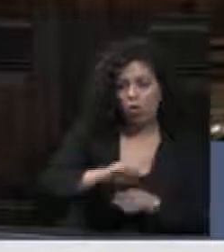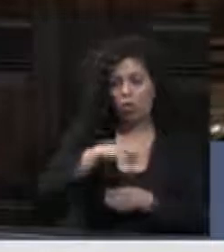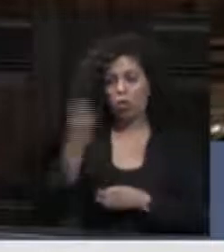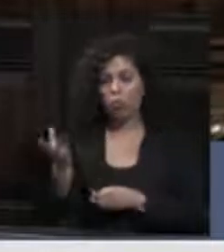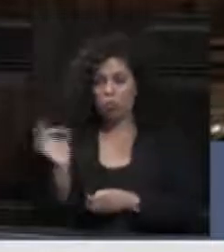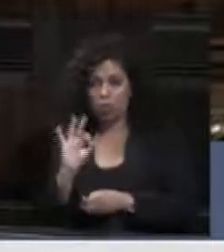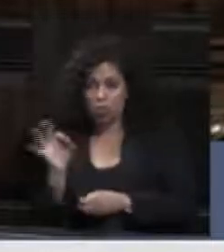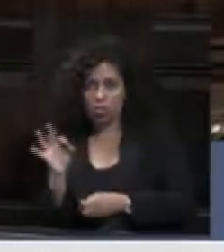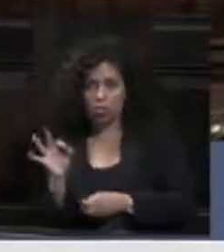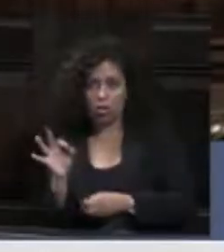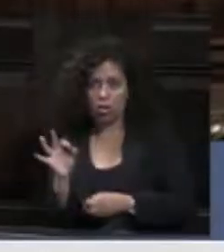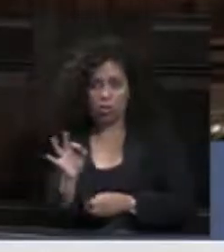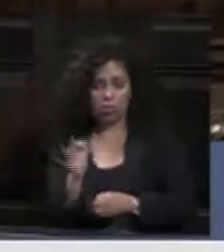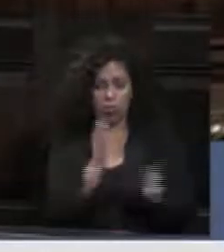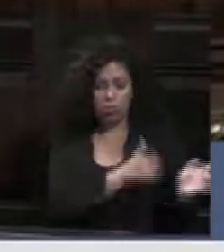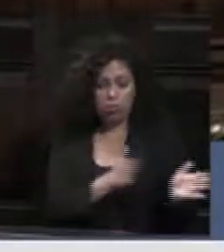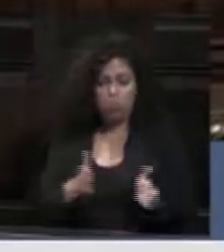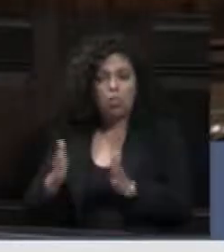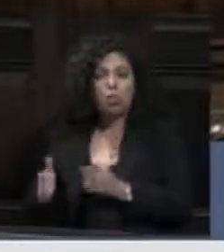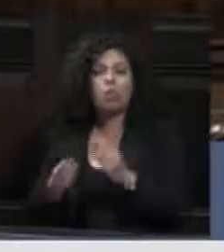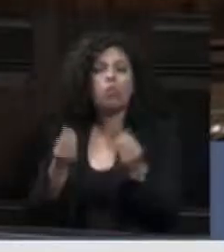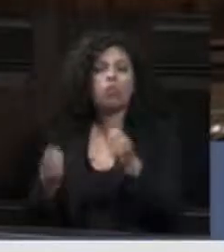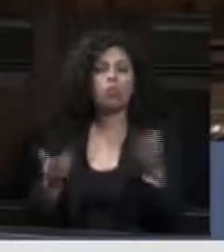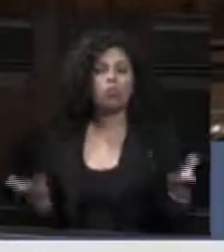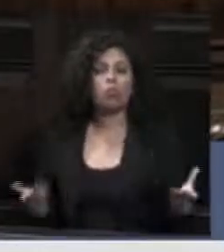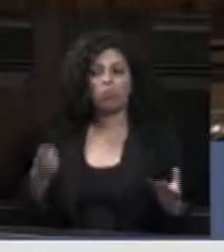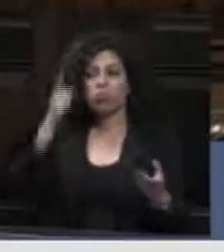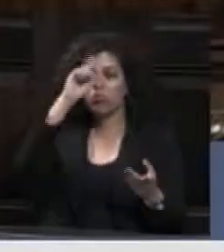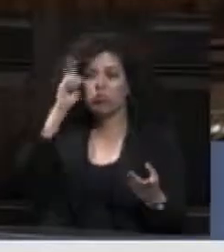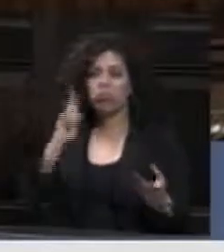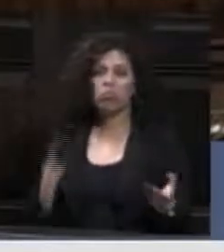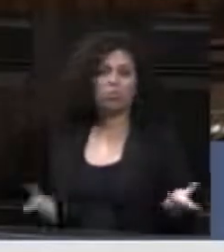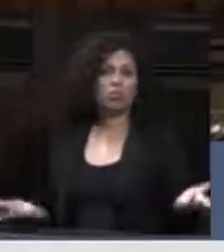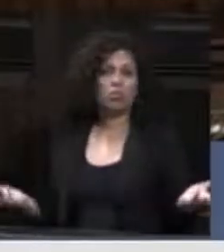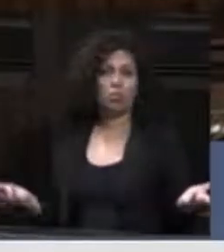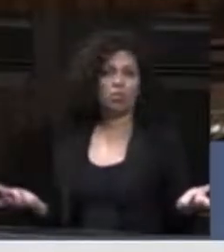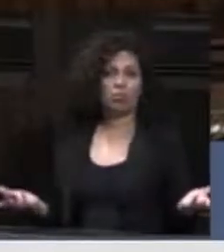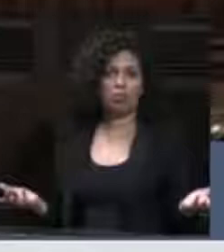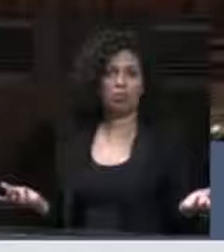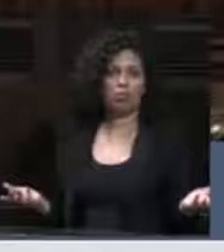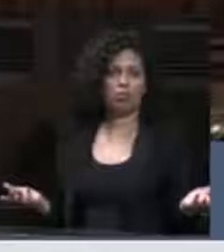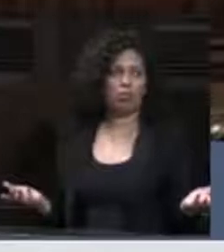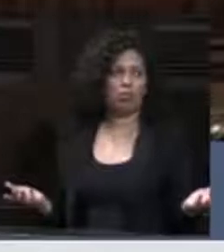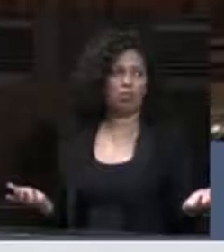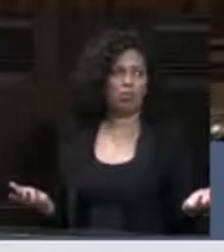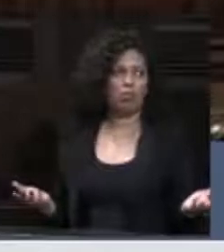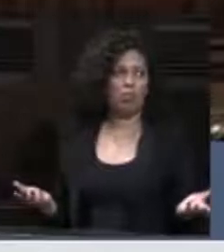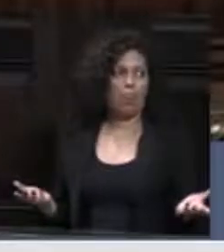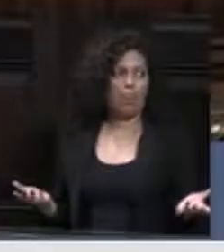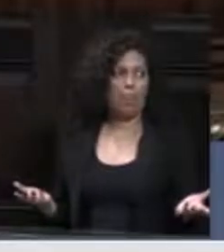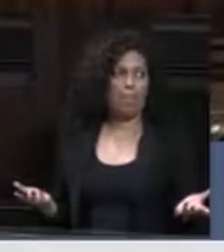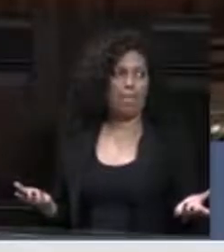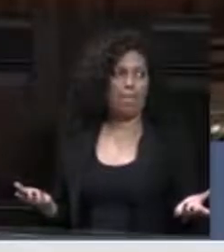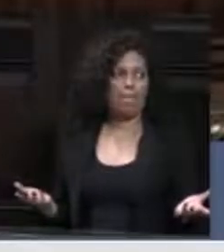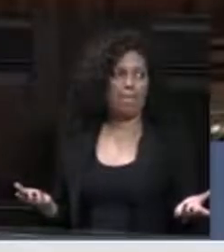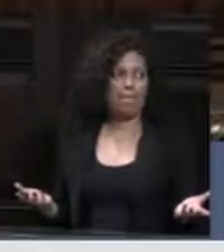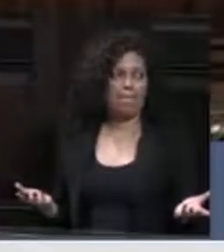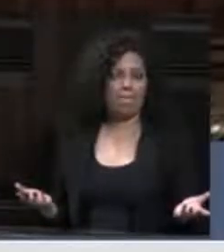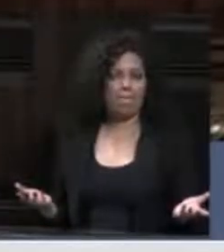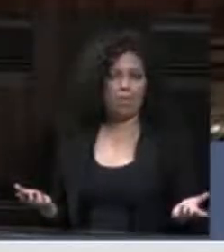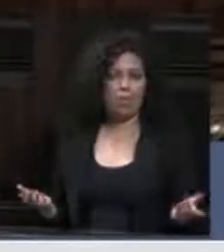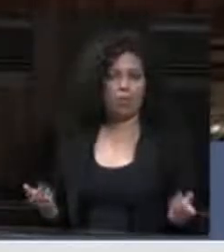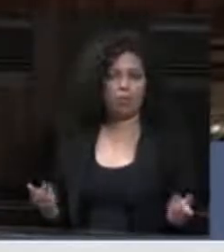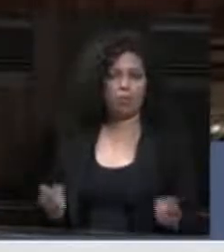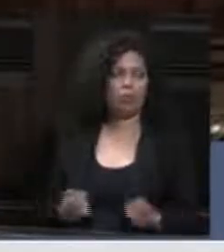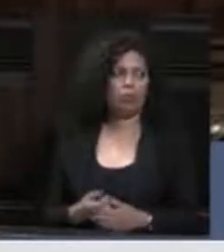regular de sua incorporação ao quadro, né, ao corpo desta universidade, ainda não foi